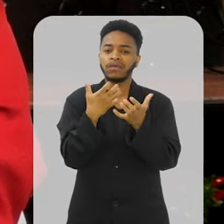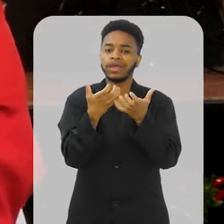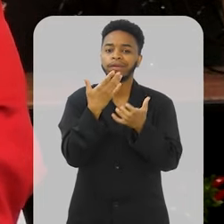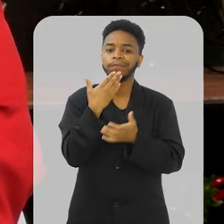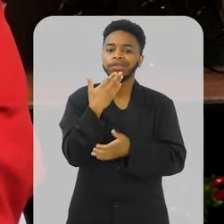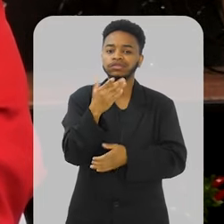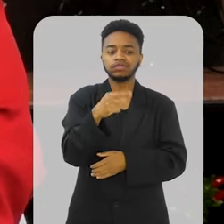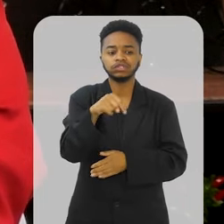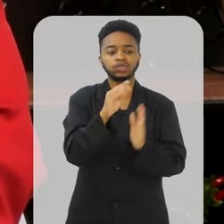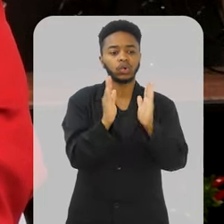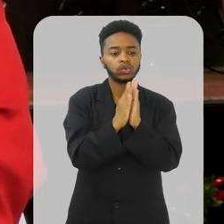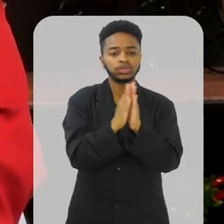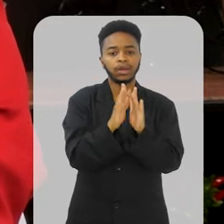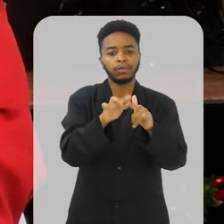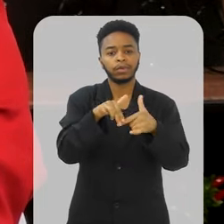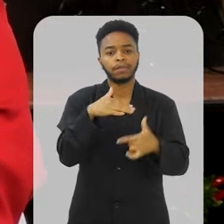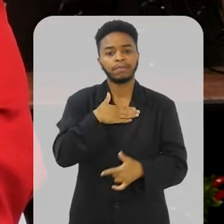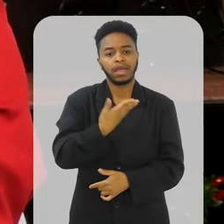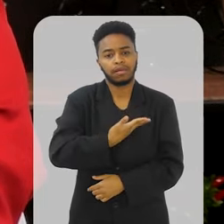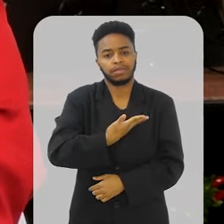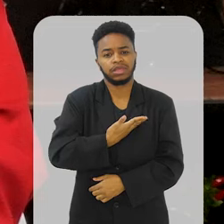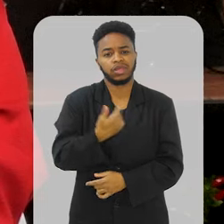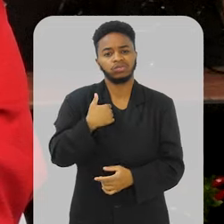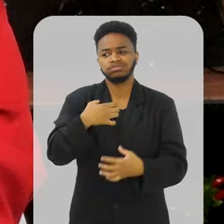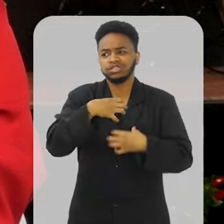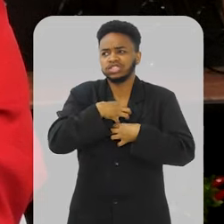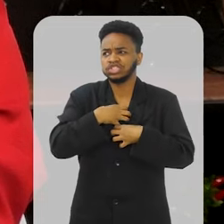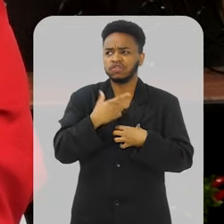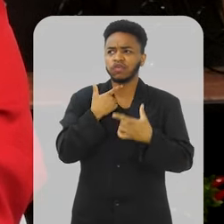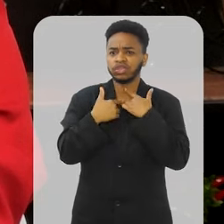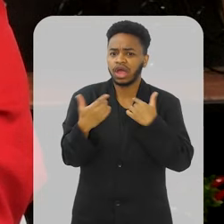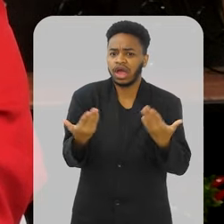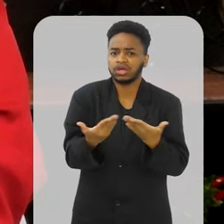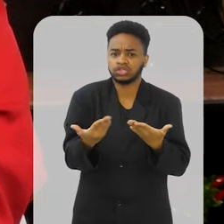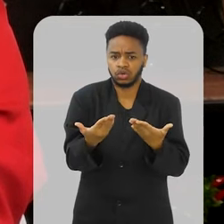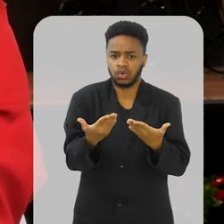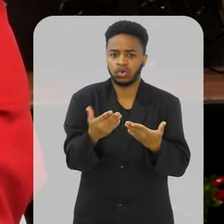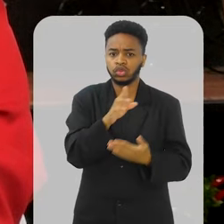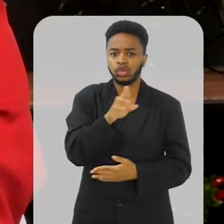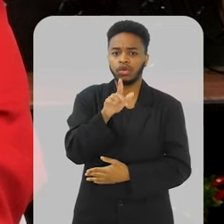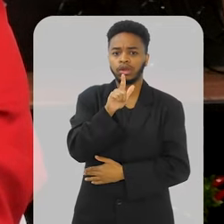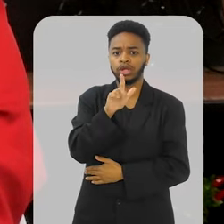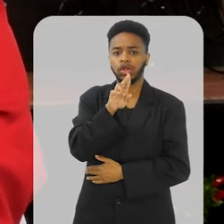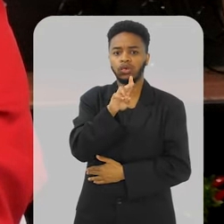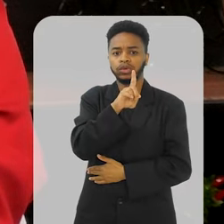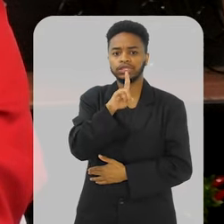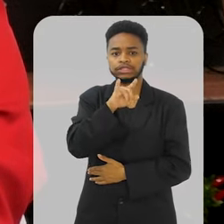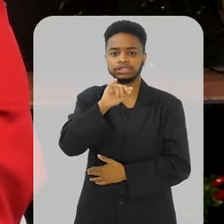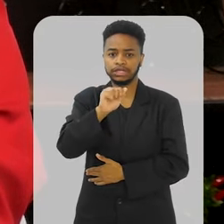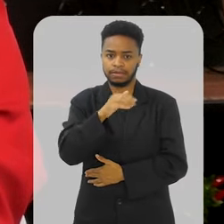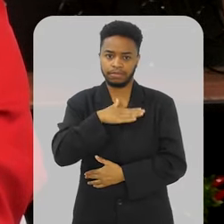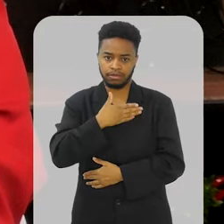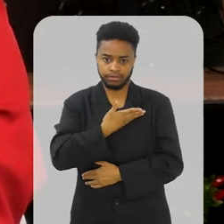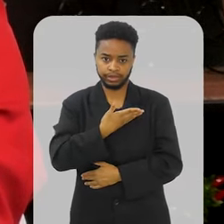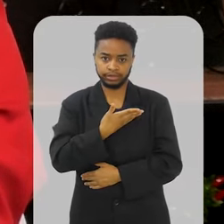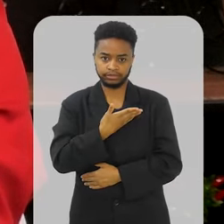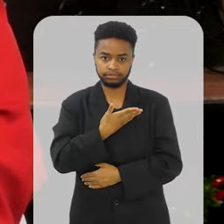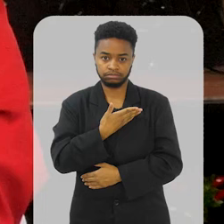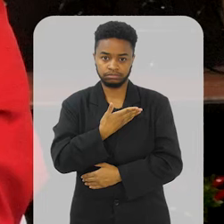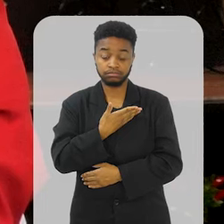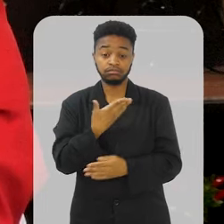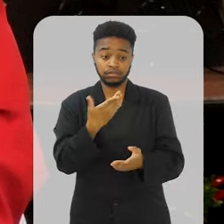pedir a vocês que rezassem por uma amiga minha que veio uma intuição agora Luzia Lacerda e